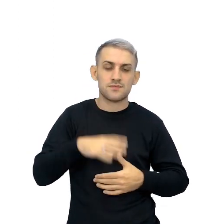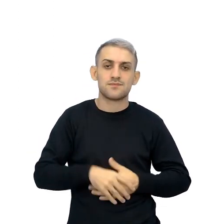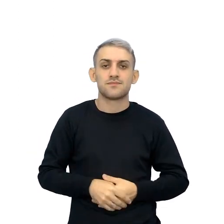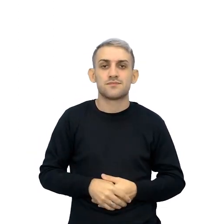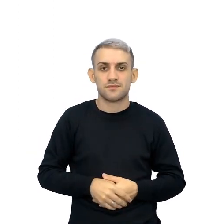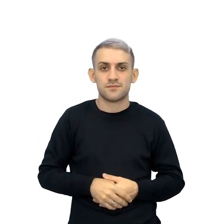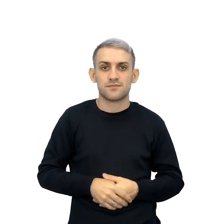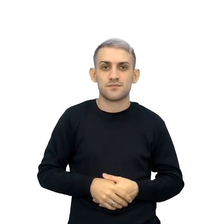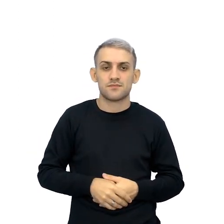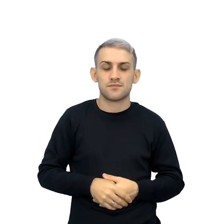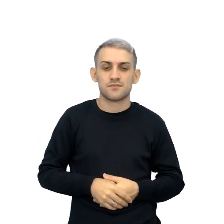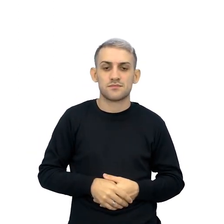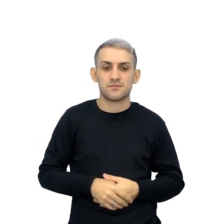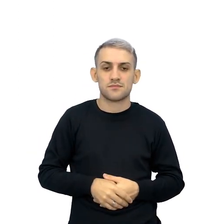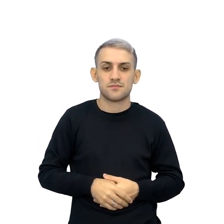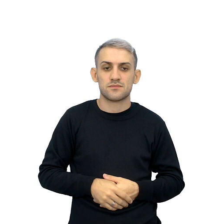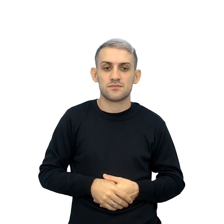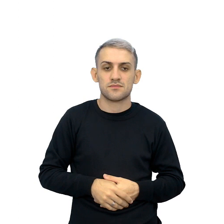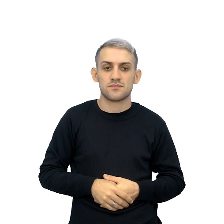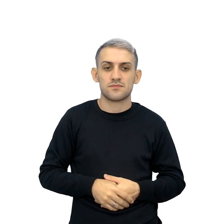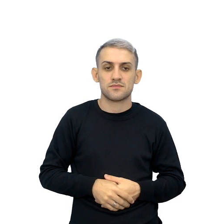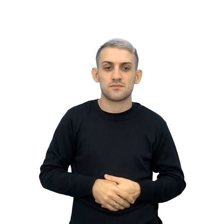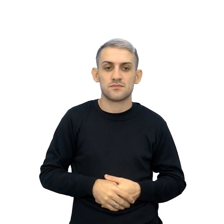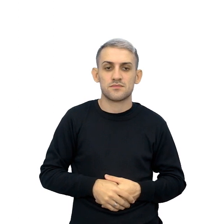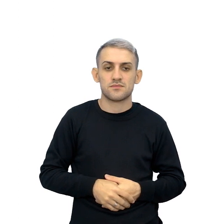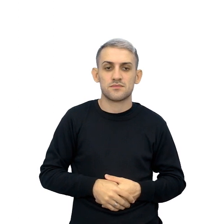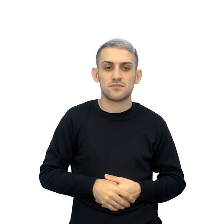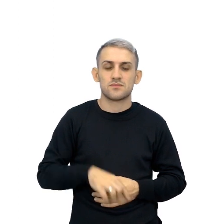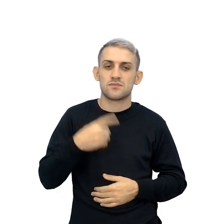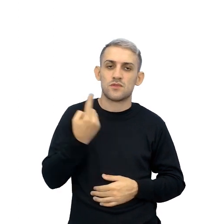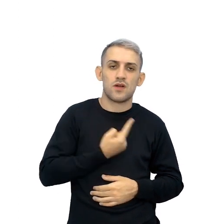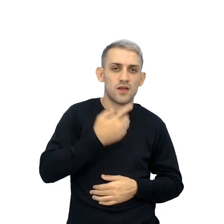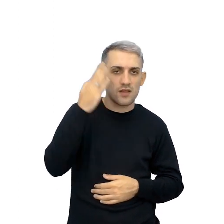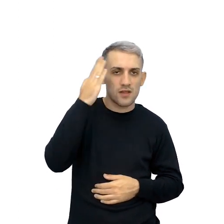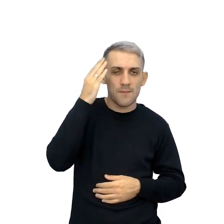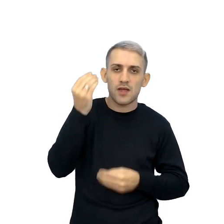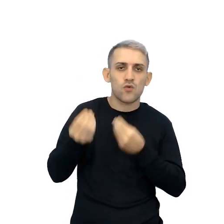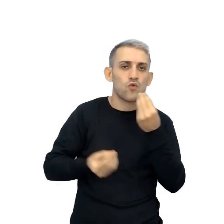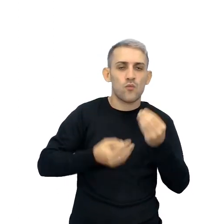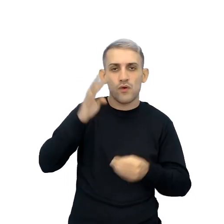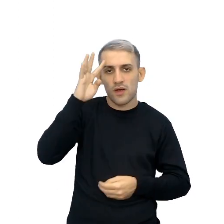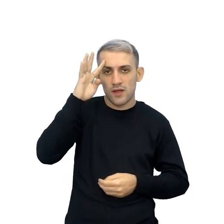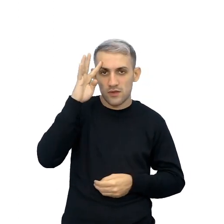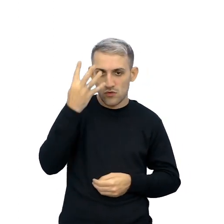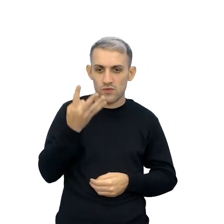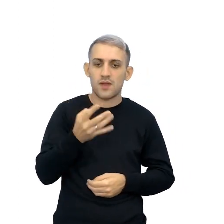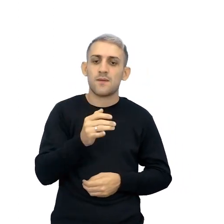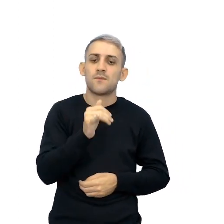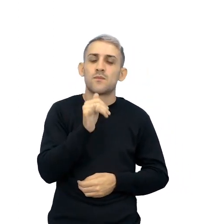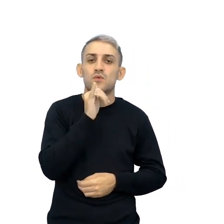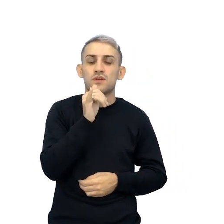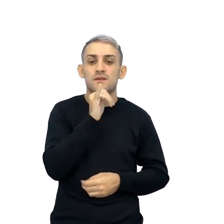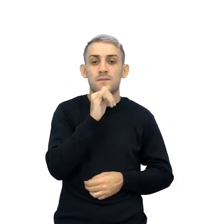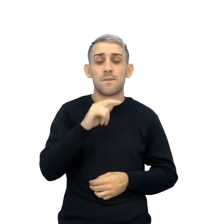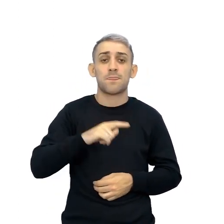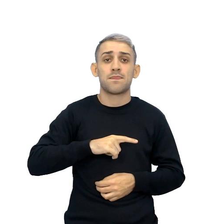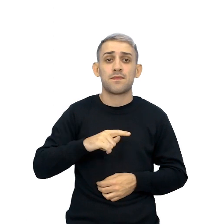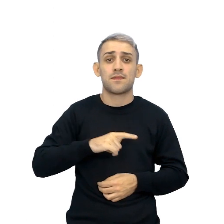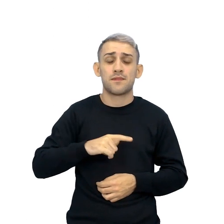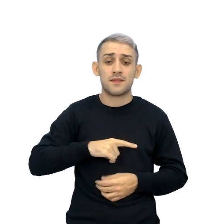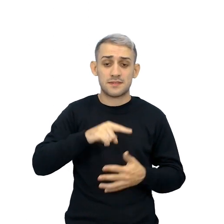uma resposta, ou possa chegar a uma determinada conclusão, né? Como, por exemplo, nós temos lá